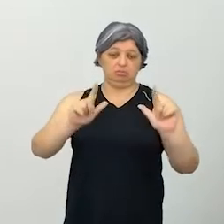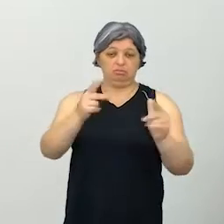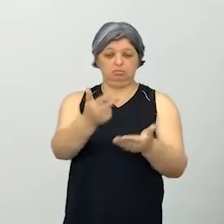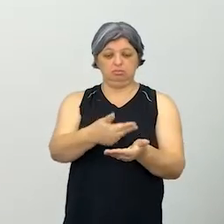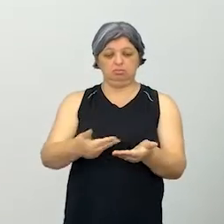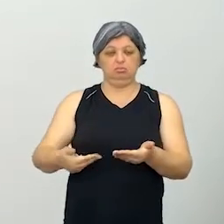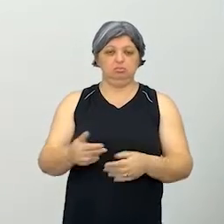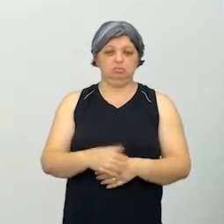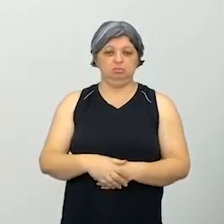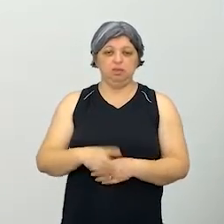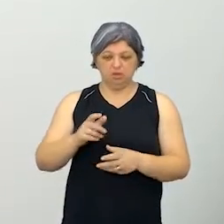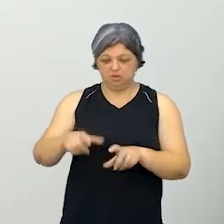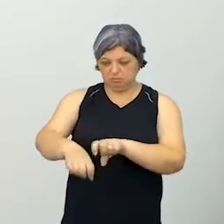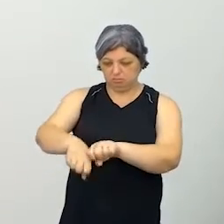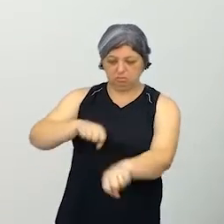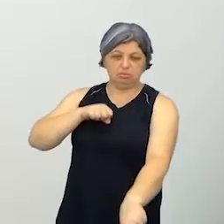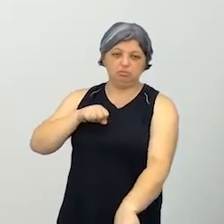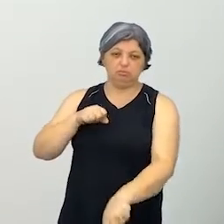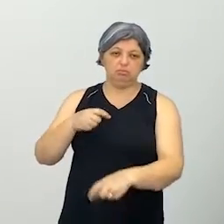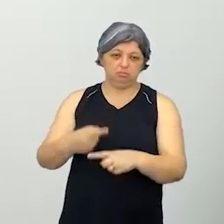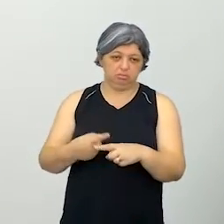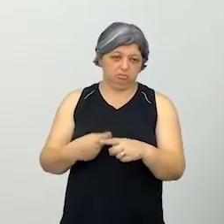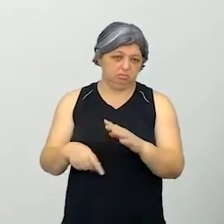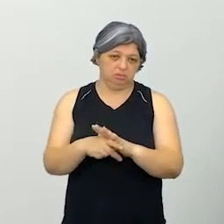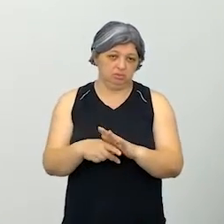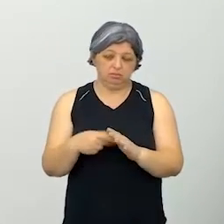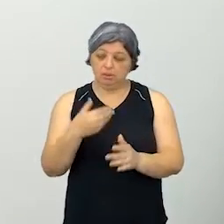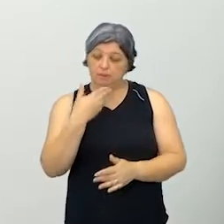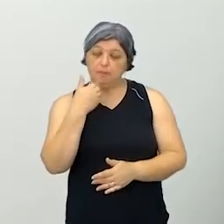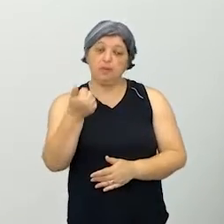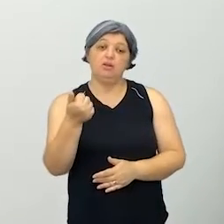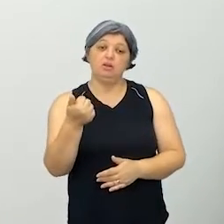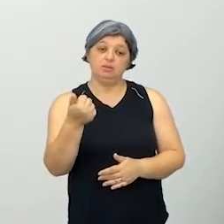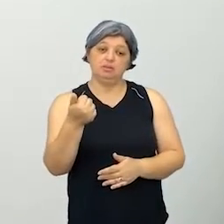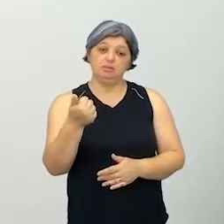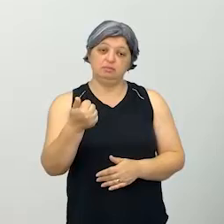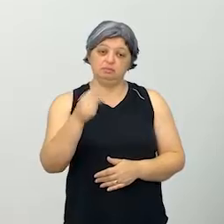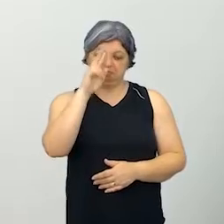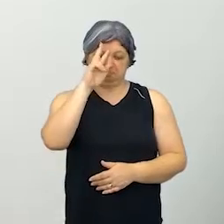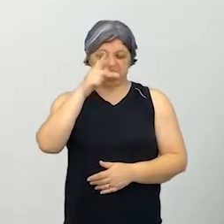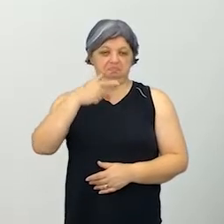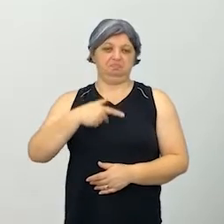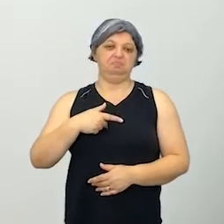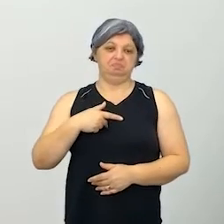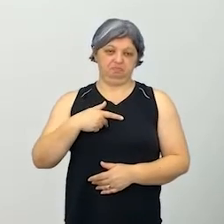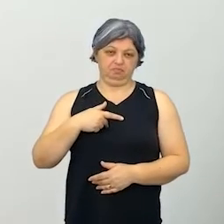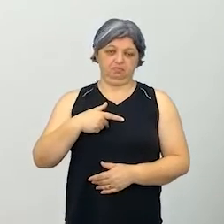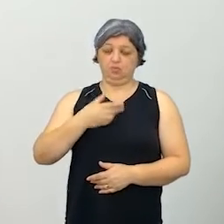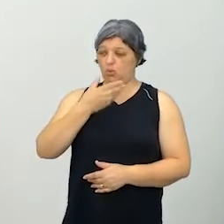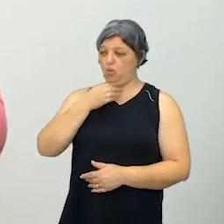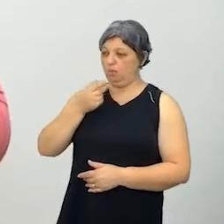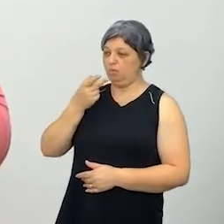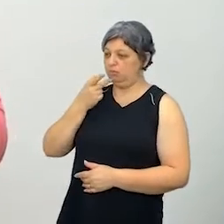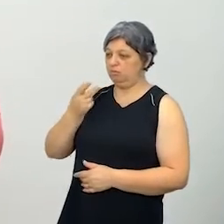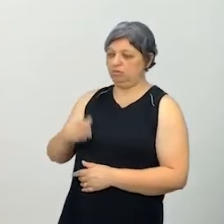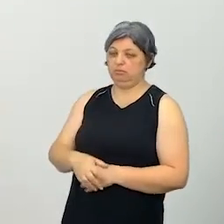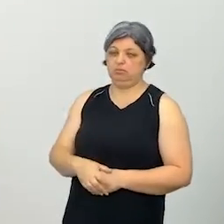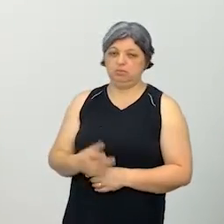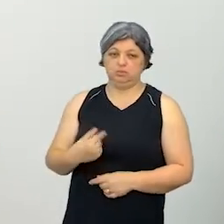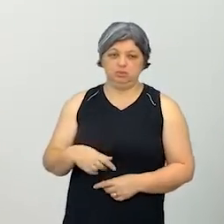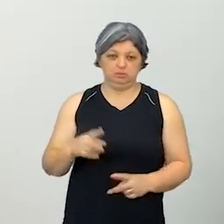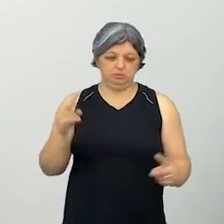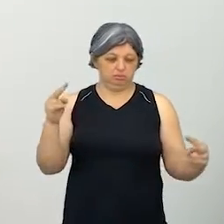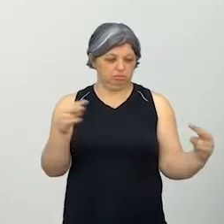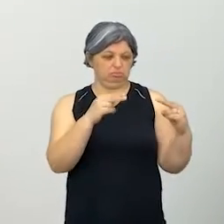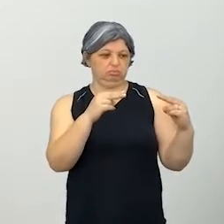Então, eu posso rasgar esse daqui e fazer um bem melhor para mim mesmo, disse Fabiano. Os dois amigos arregalaram